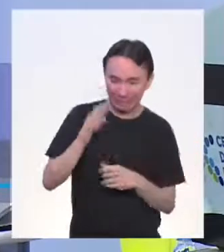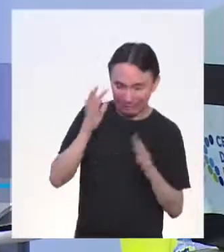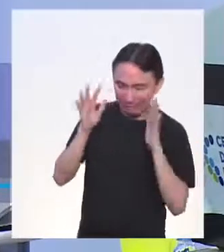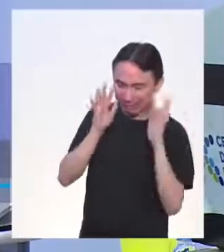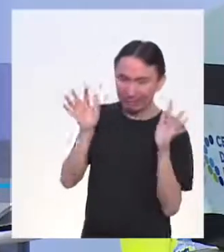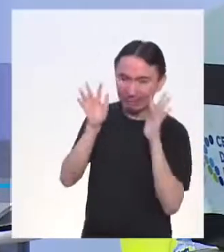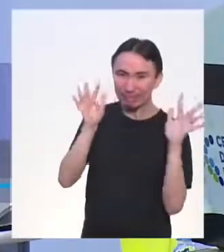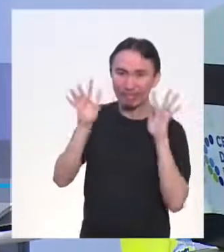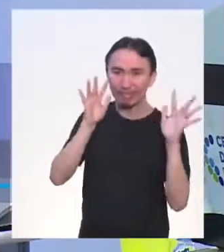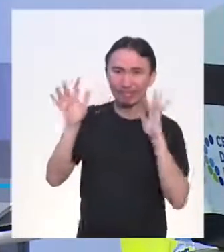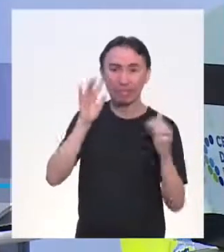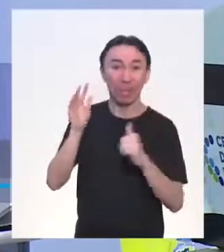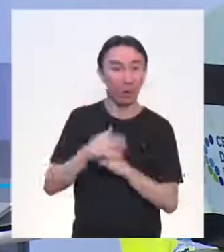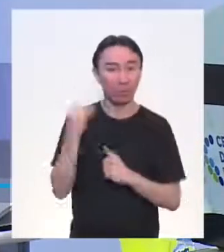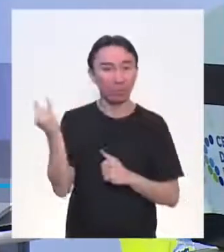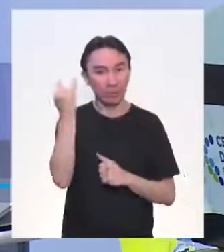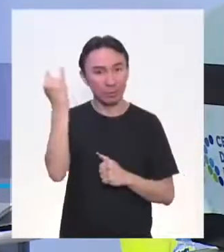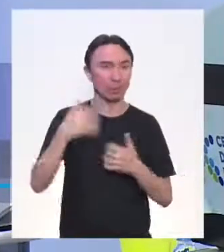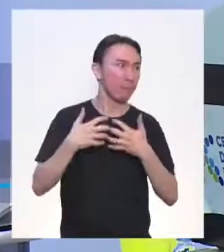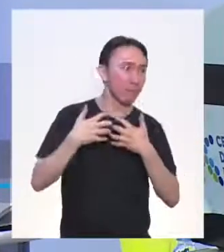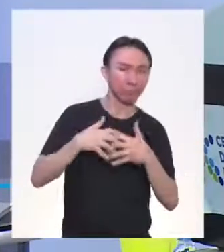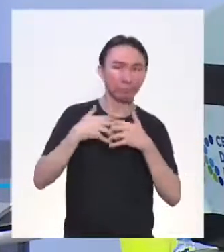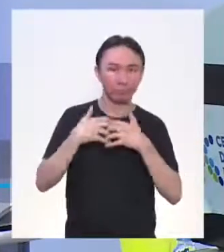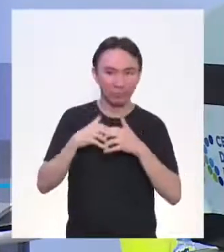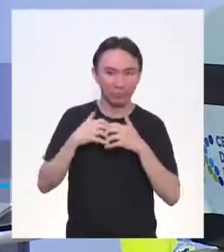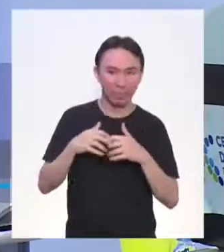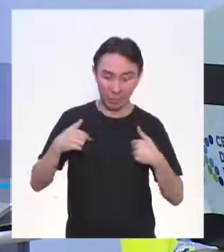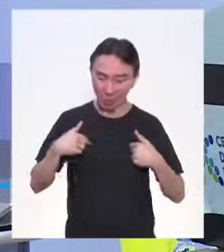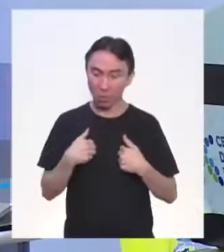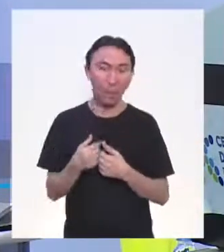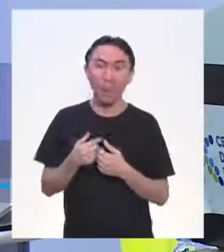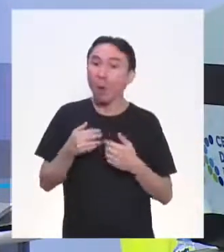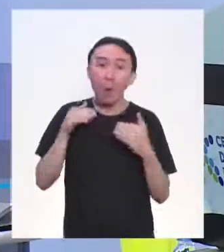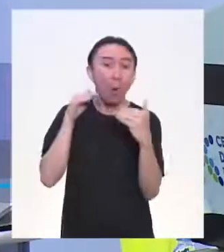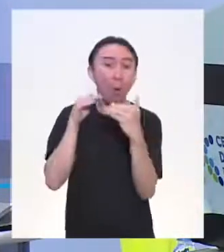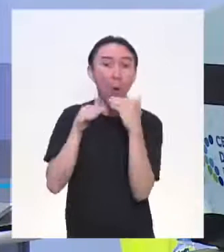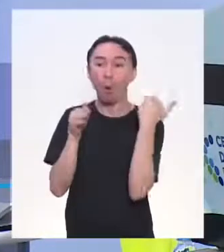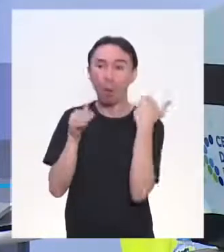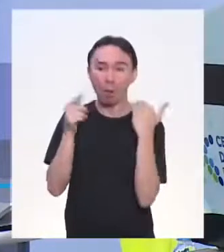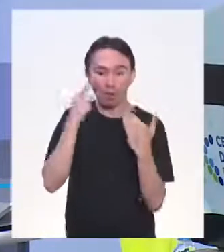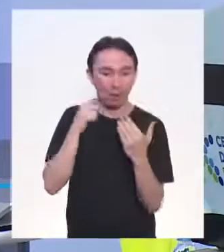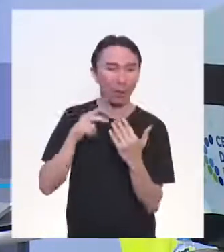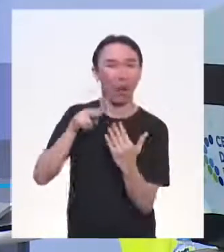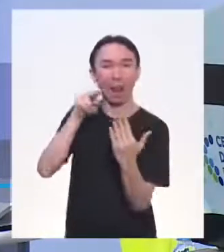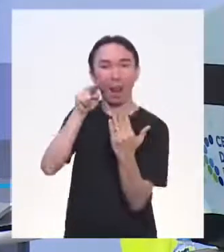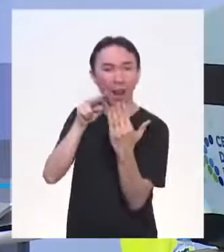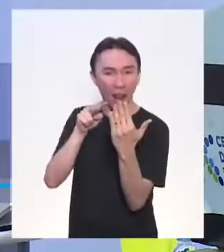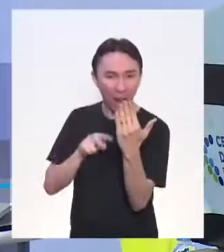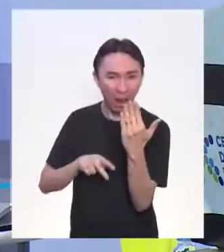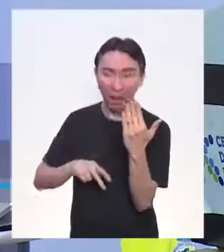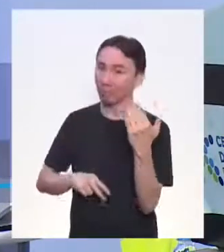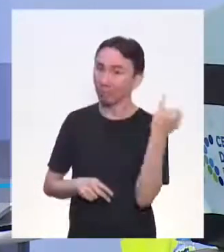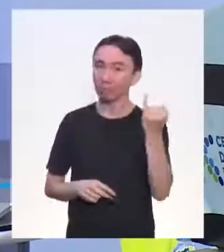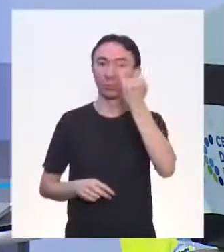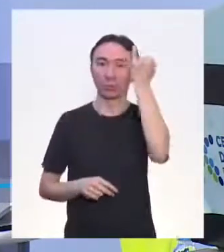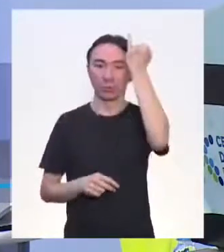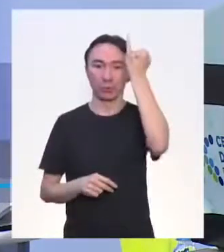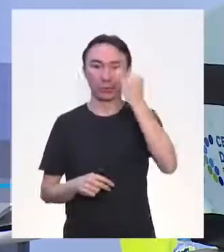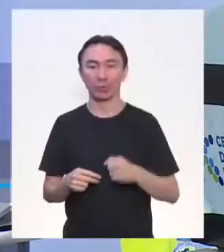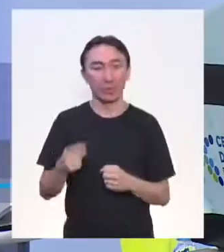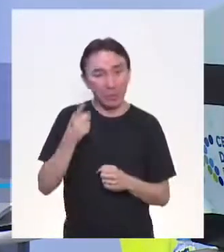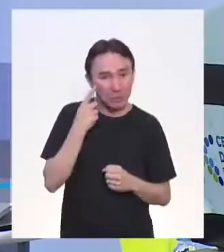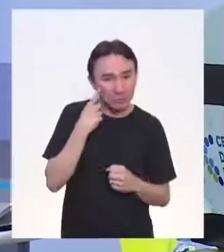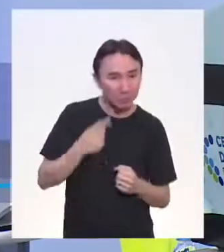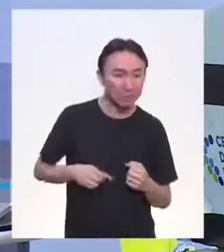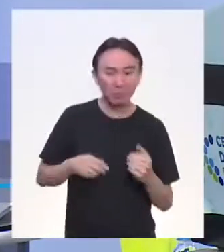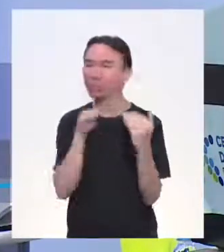legal, então é interessante também eu ler sobre aquilo que eu não concordo. Então, ver aí meios distintos, né? Aquilo que eu concordo e